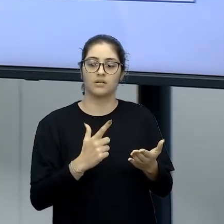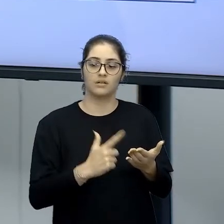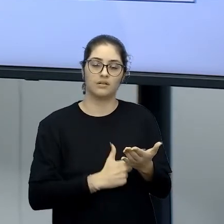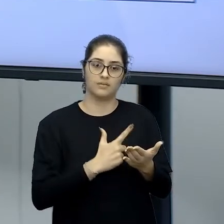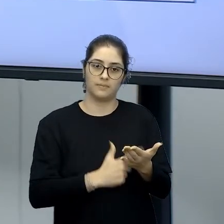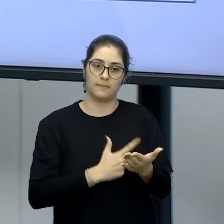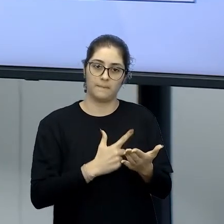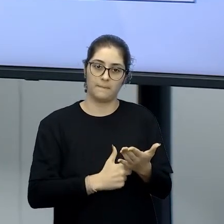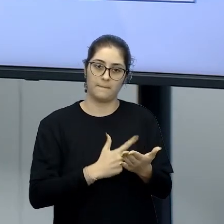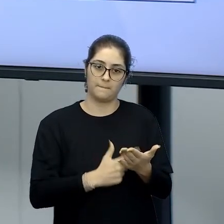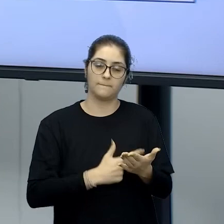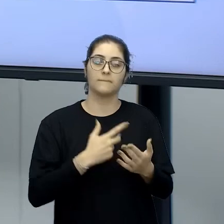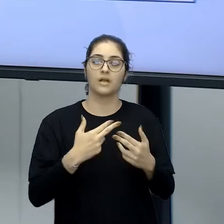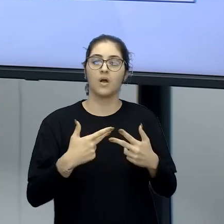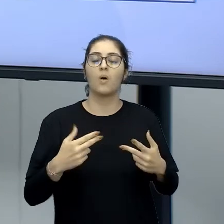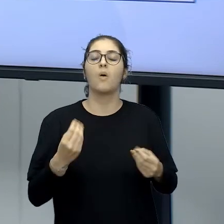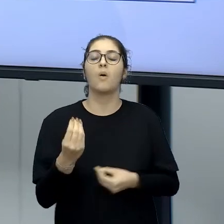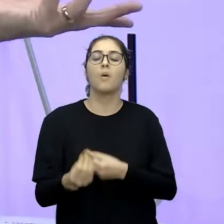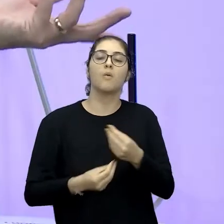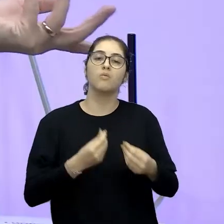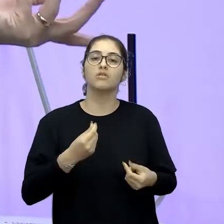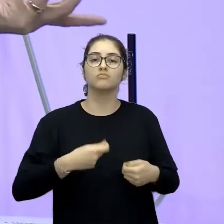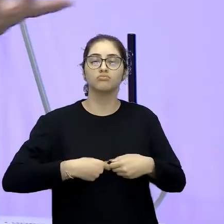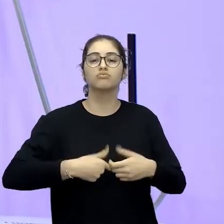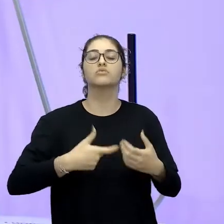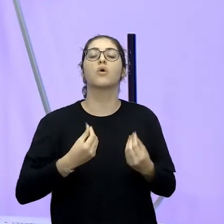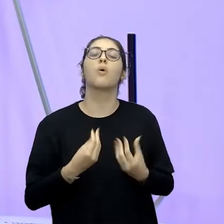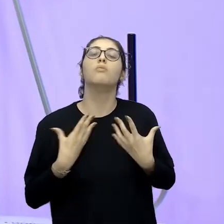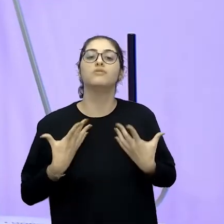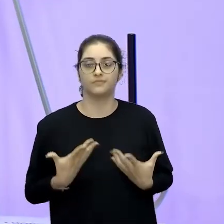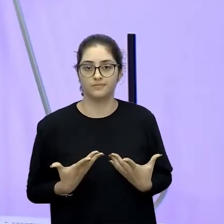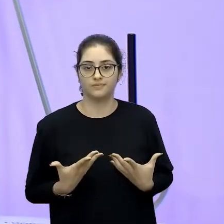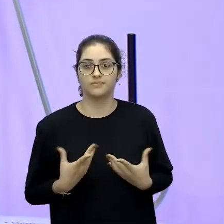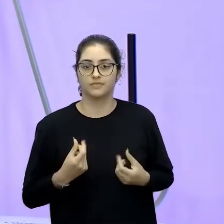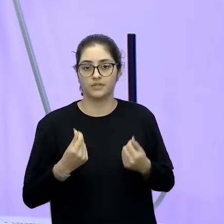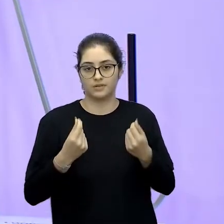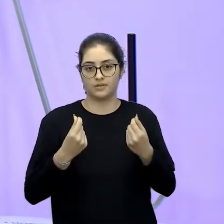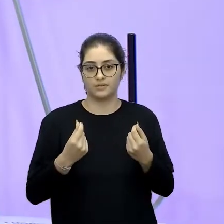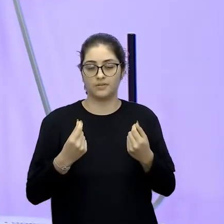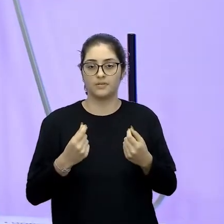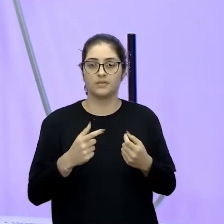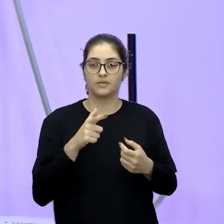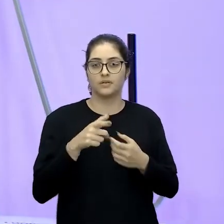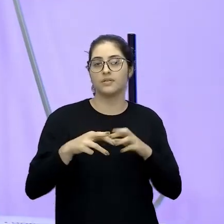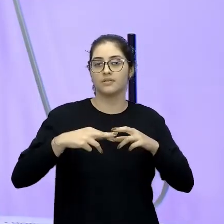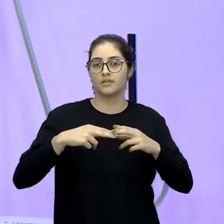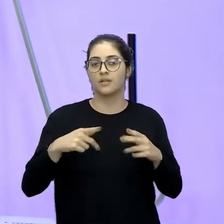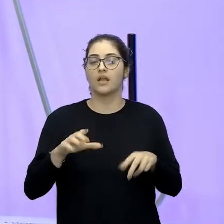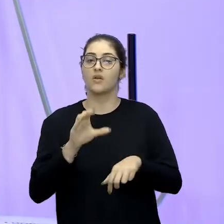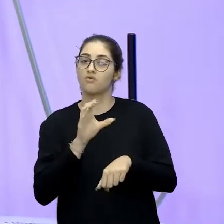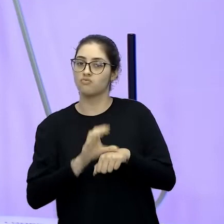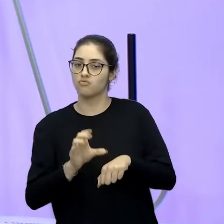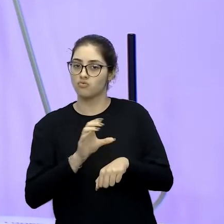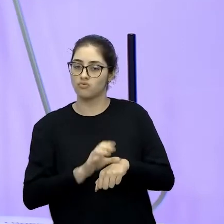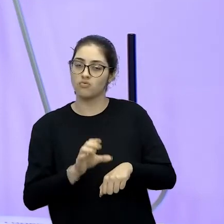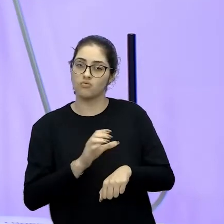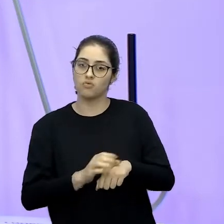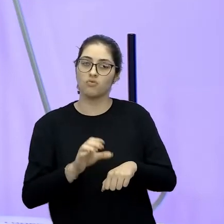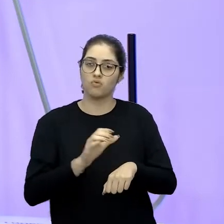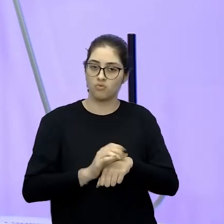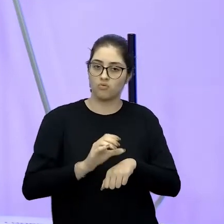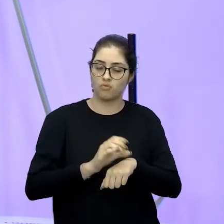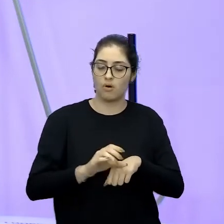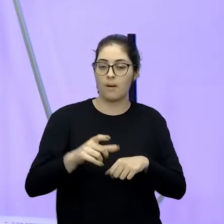de como usar o dinheiro consciente. E aí a gente entra nessas alternativas, né, Proilana? Que a gente tem esses cursos especializados a curto prazo